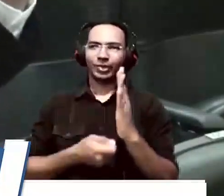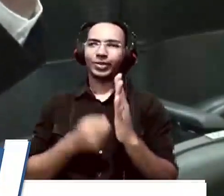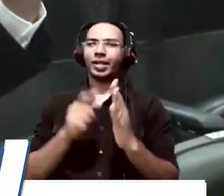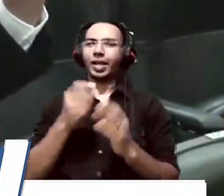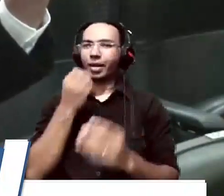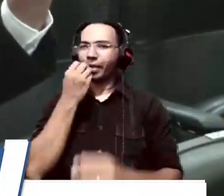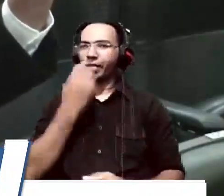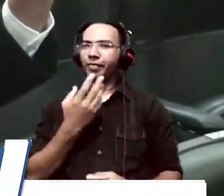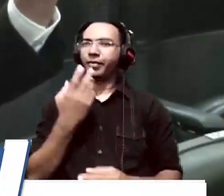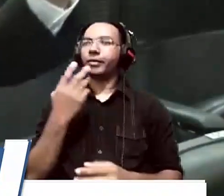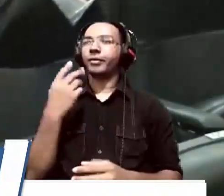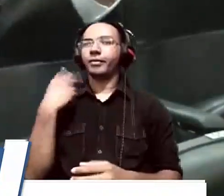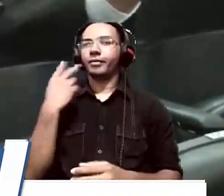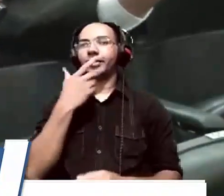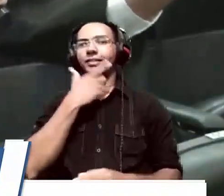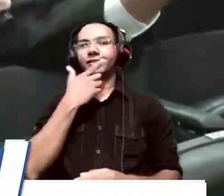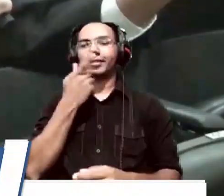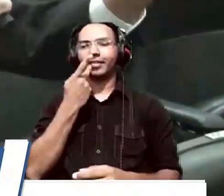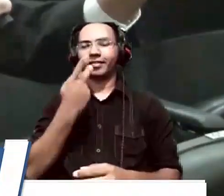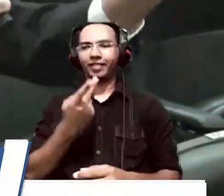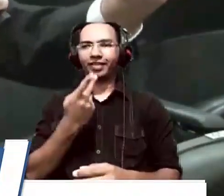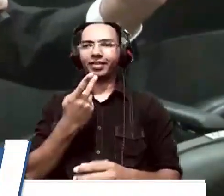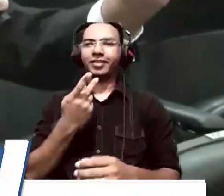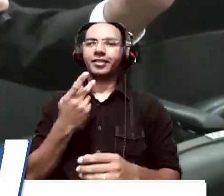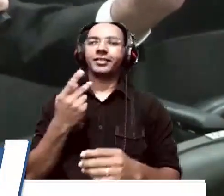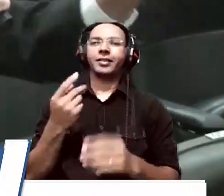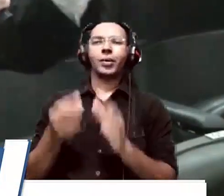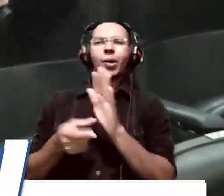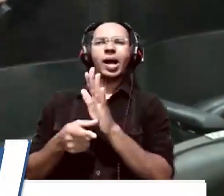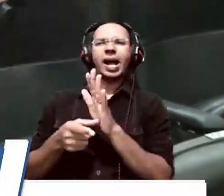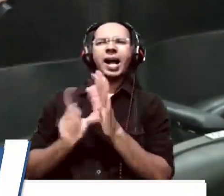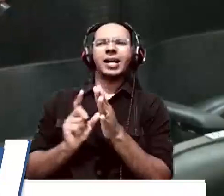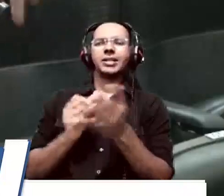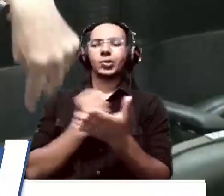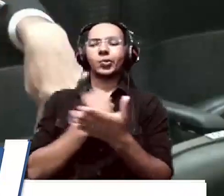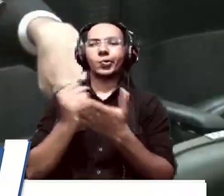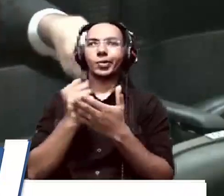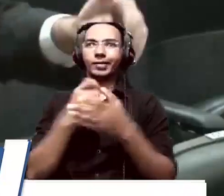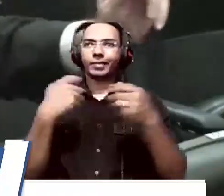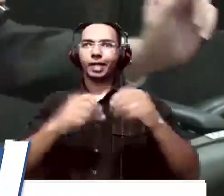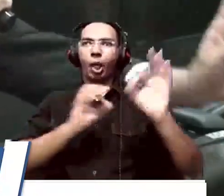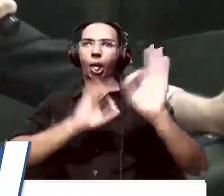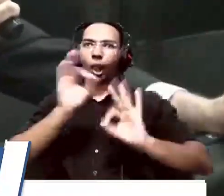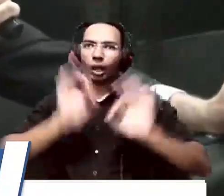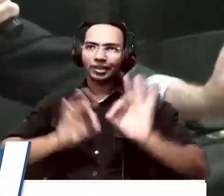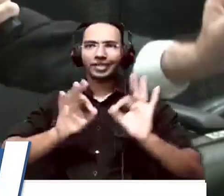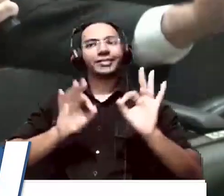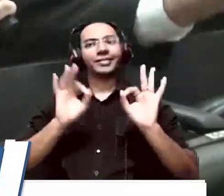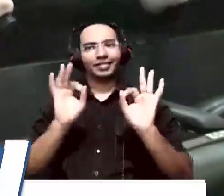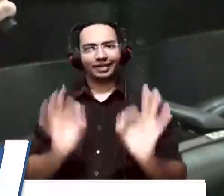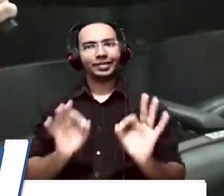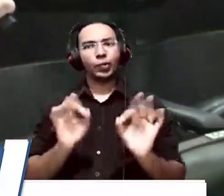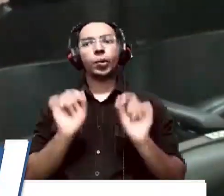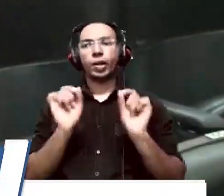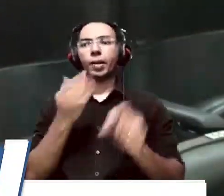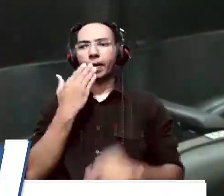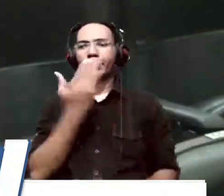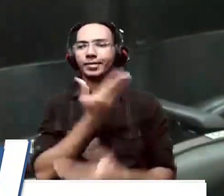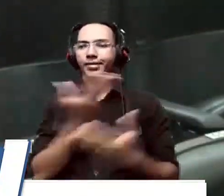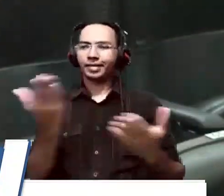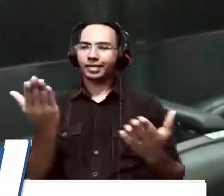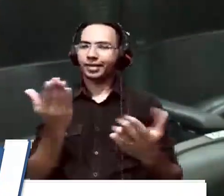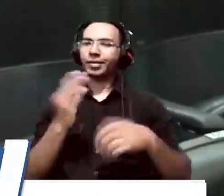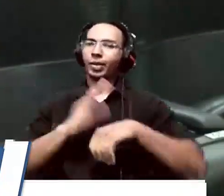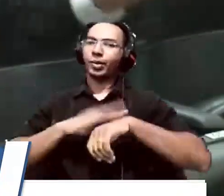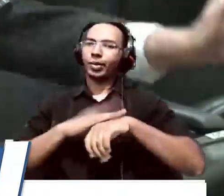E aí o que eu peço para você? Na hora que chegar esse assunto aqui, que nós tivemos que votar subsídio, por favor,